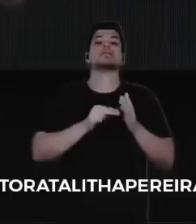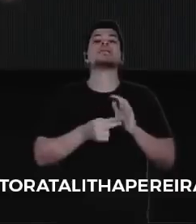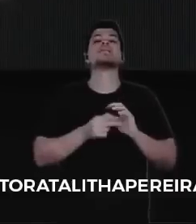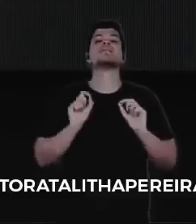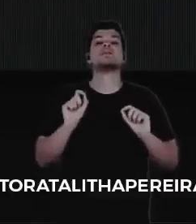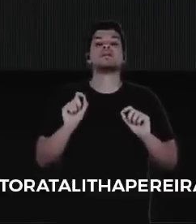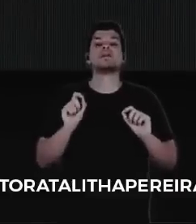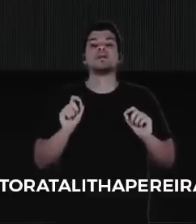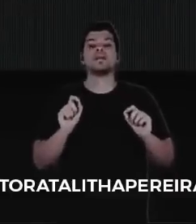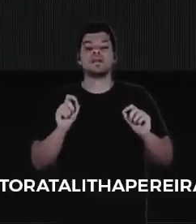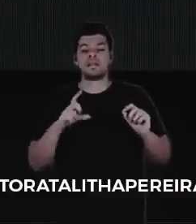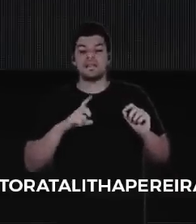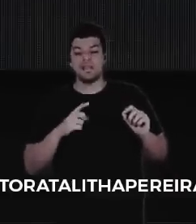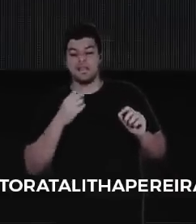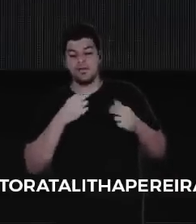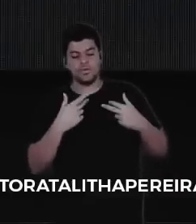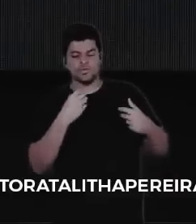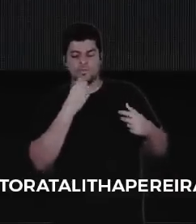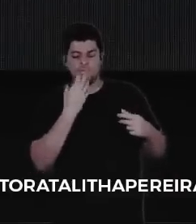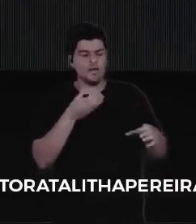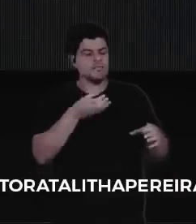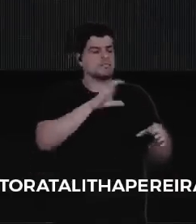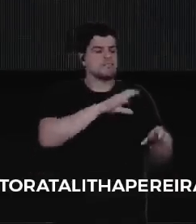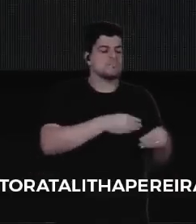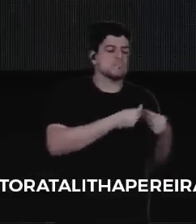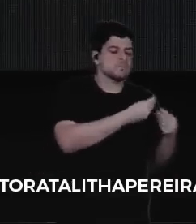para viver o melhor. É assim.